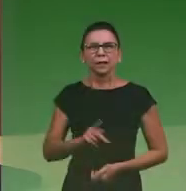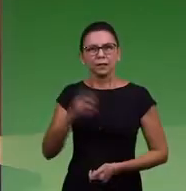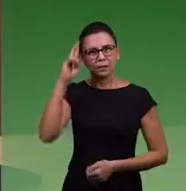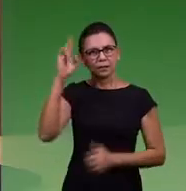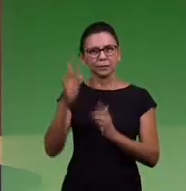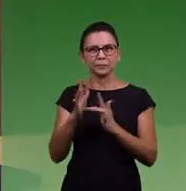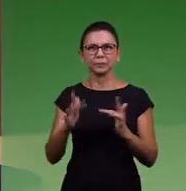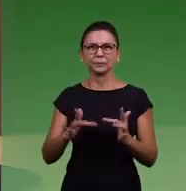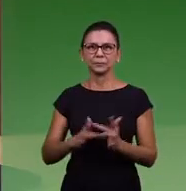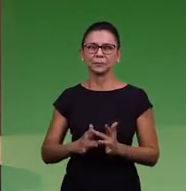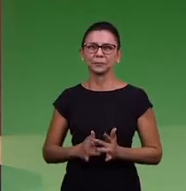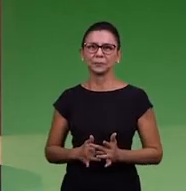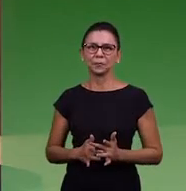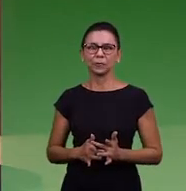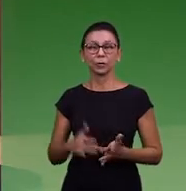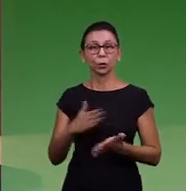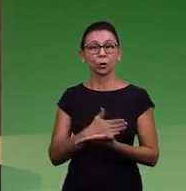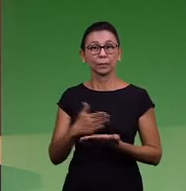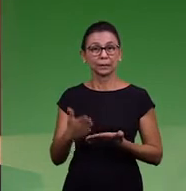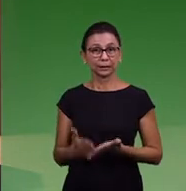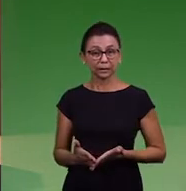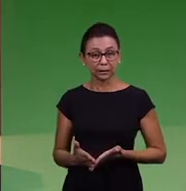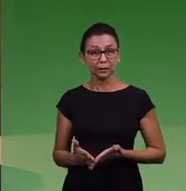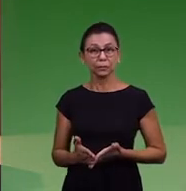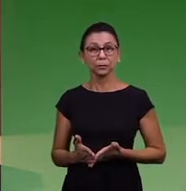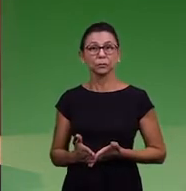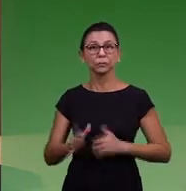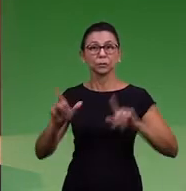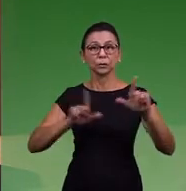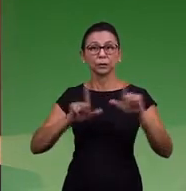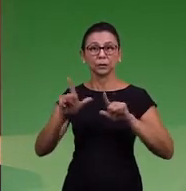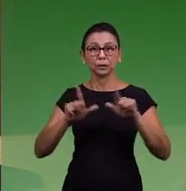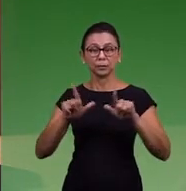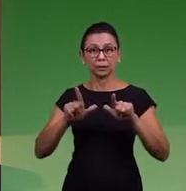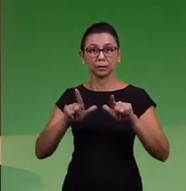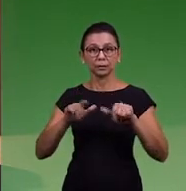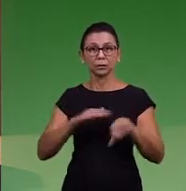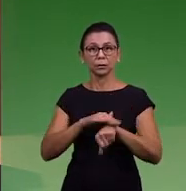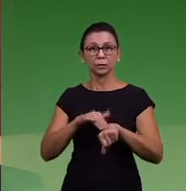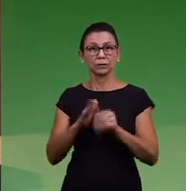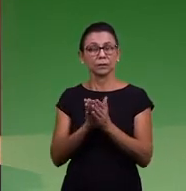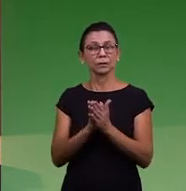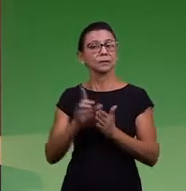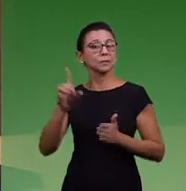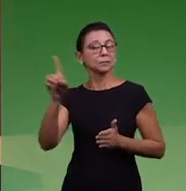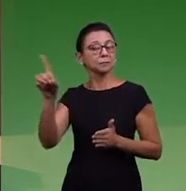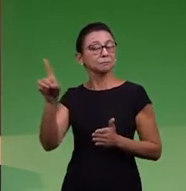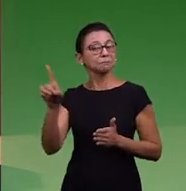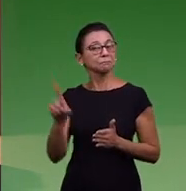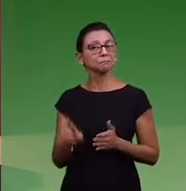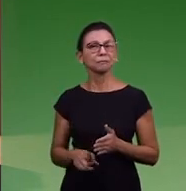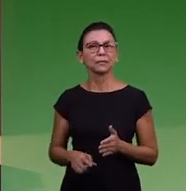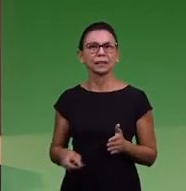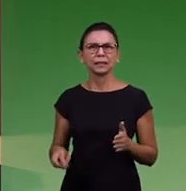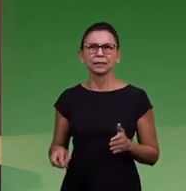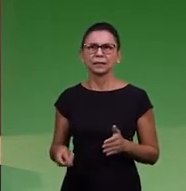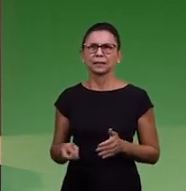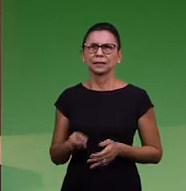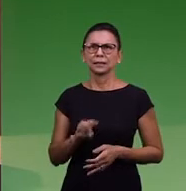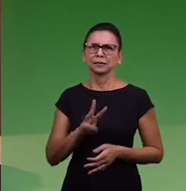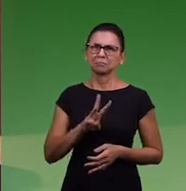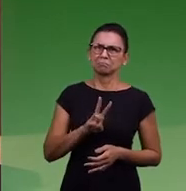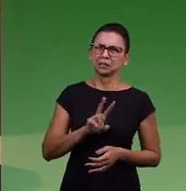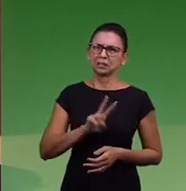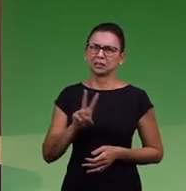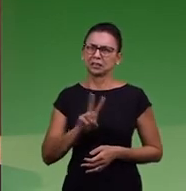Irmãos, a paz do Senhor Jesus. Estamos começando mais uma edição do programa Conversas Bíblicas. E pela terceira vez,